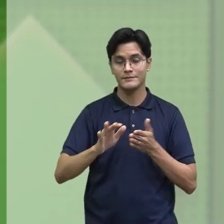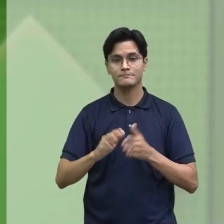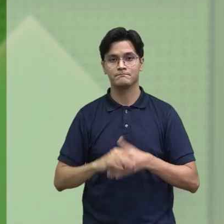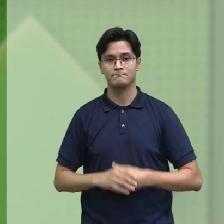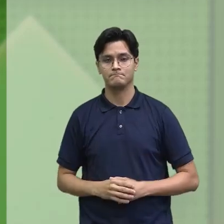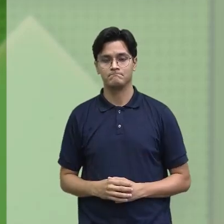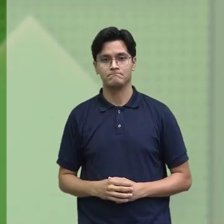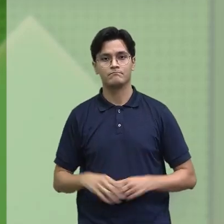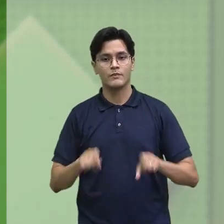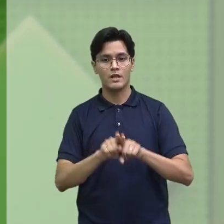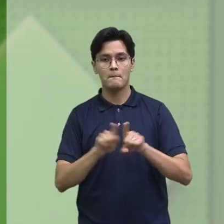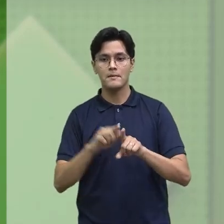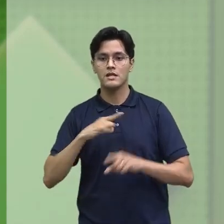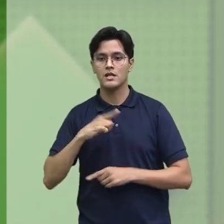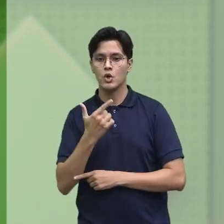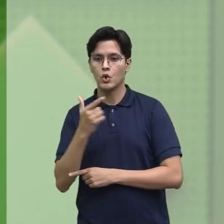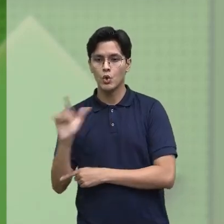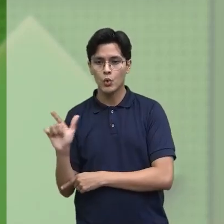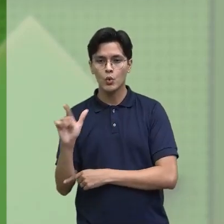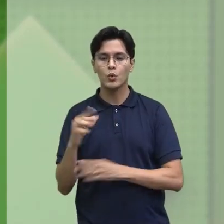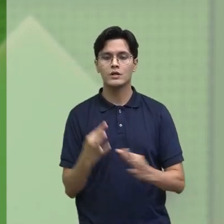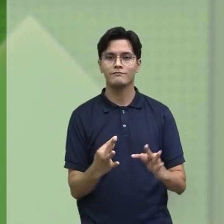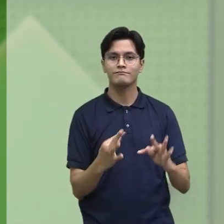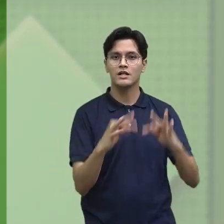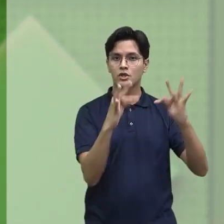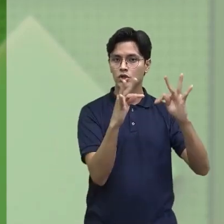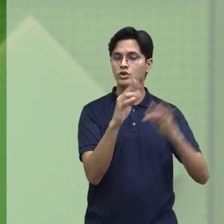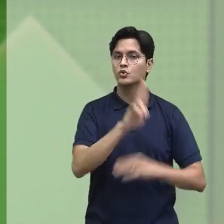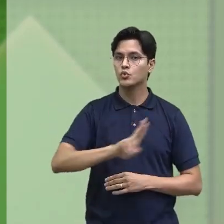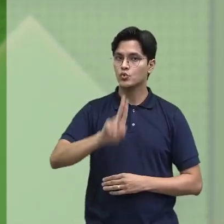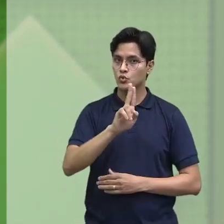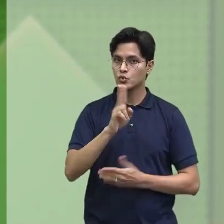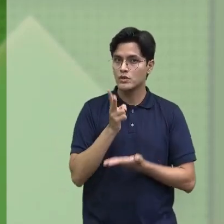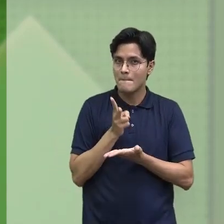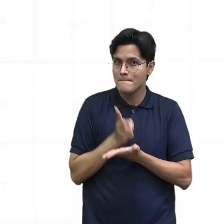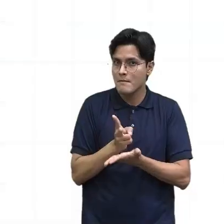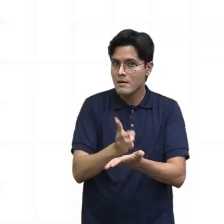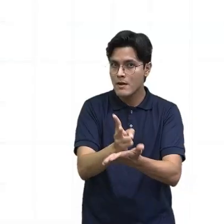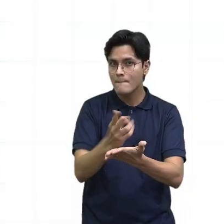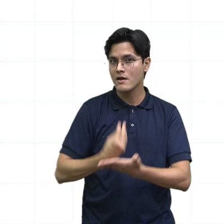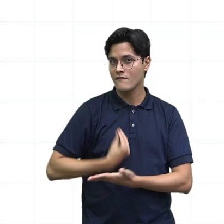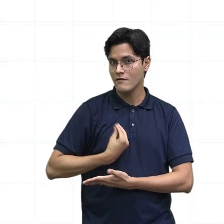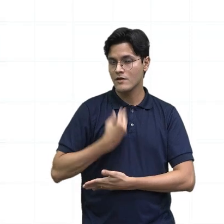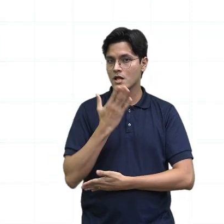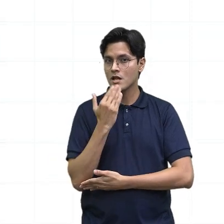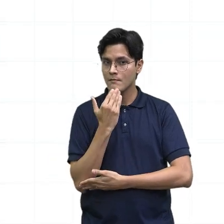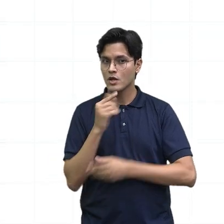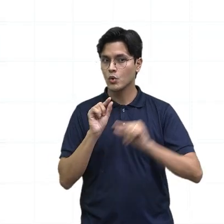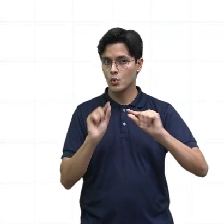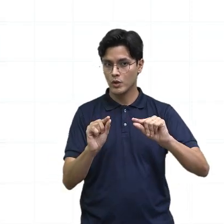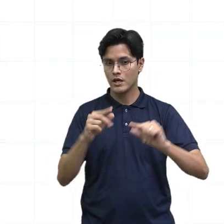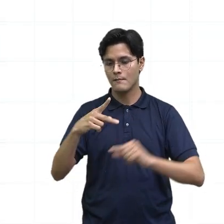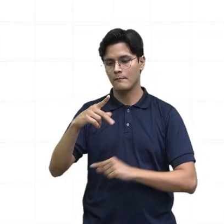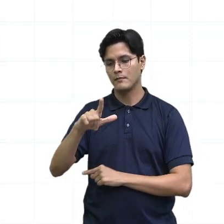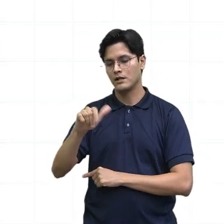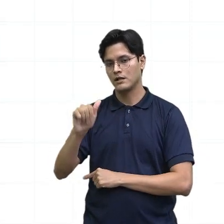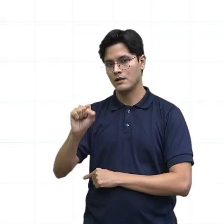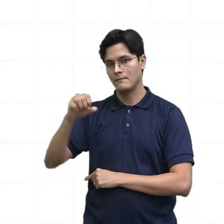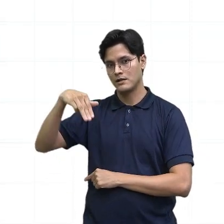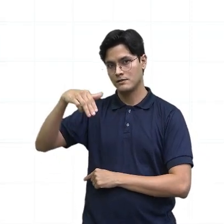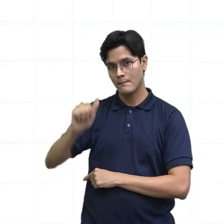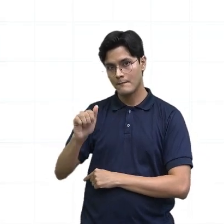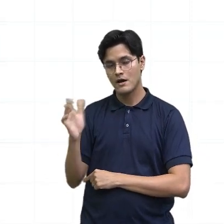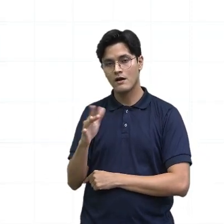uma tecnologia que nos ajuda na preservação dos alimentos, que é o plasma frio. Observe aí, olha, na